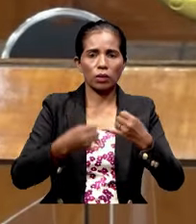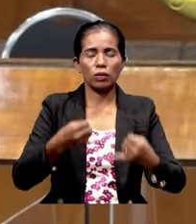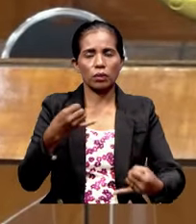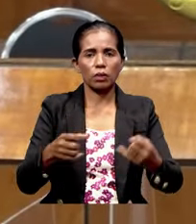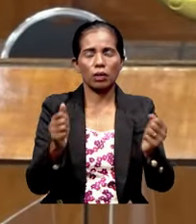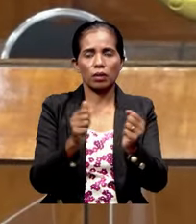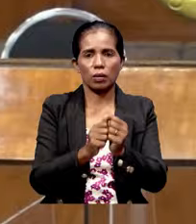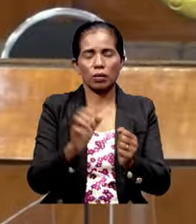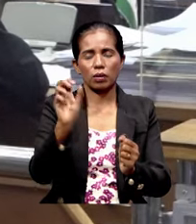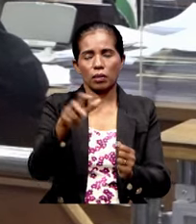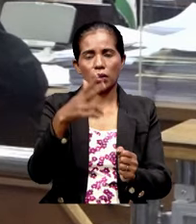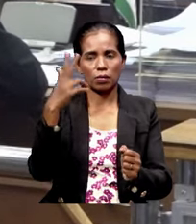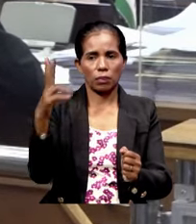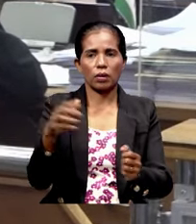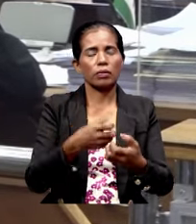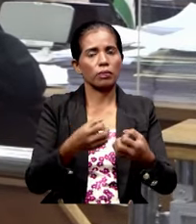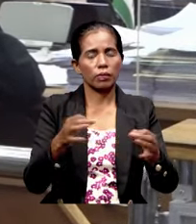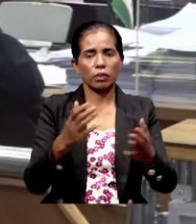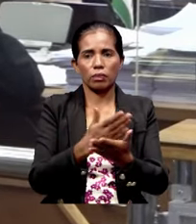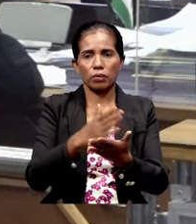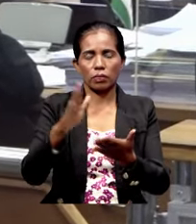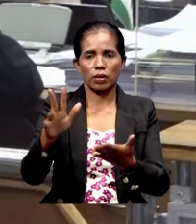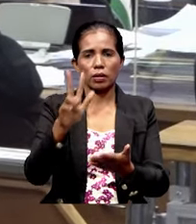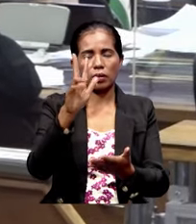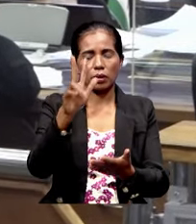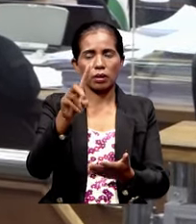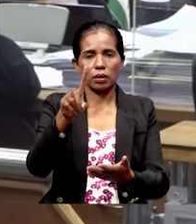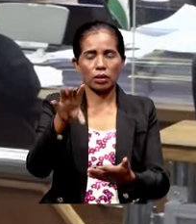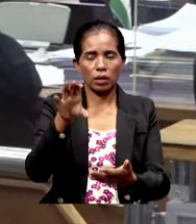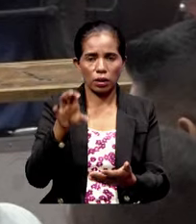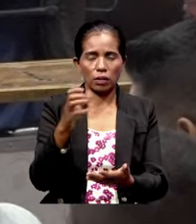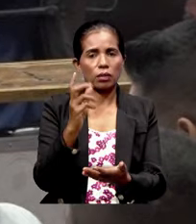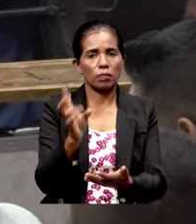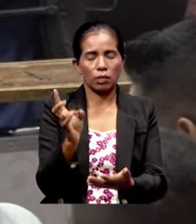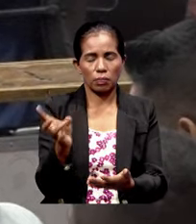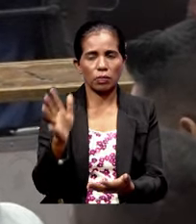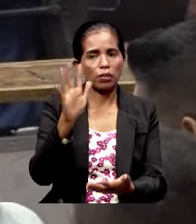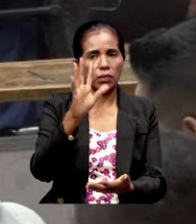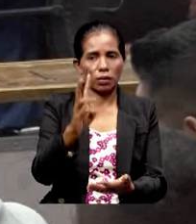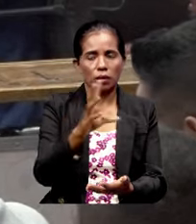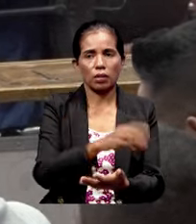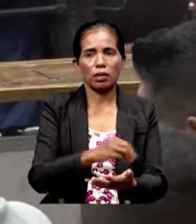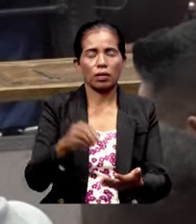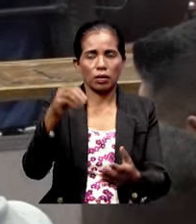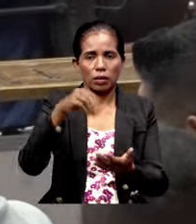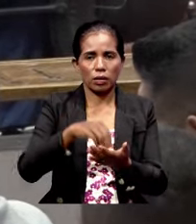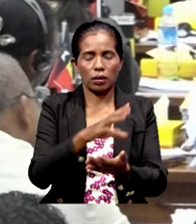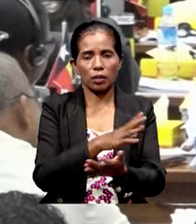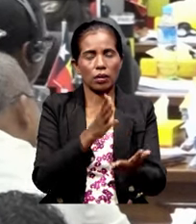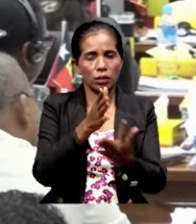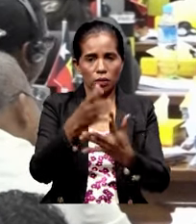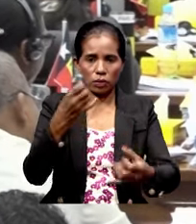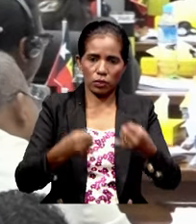tocou sanulo recém tolo liu, né? Faje barrihum atusida se anulo recém nem para reforma Estado, tocou se recém para acesso de